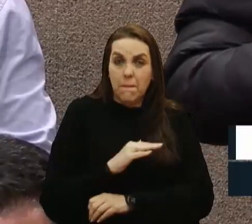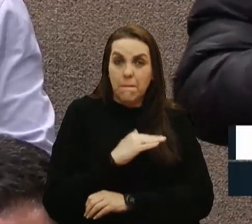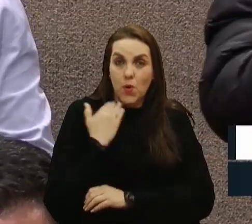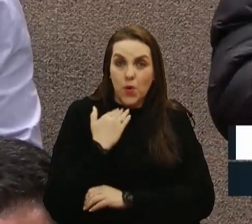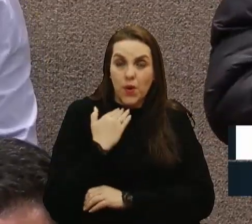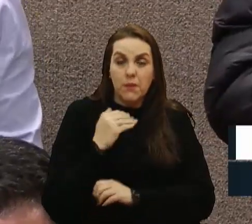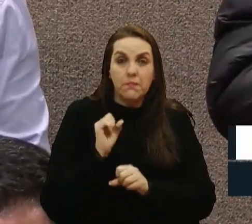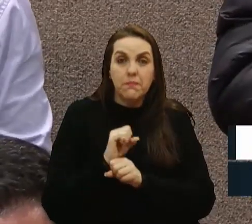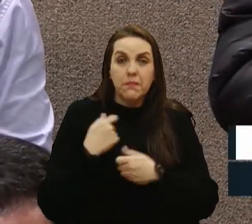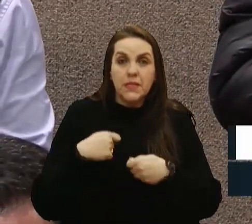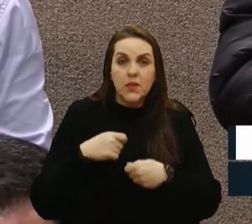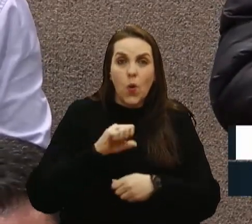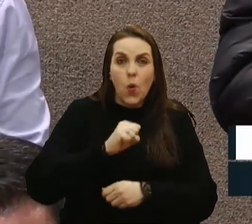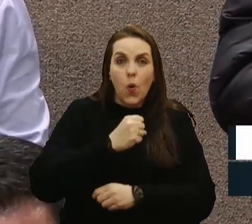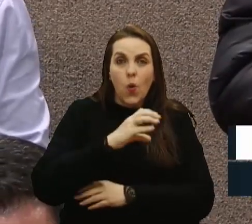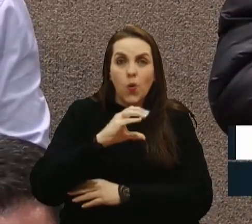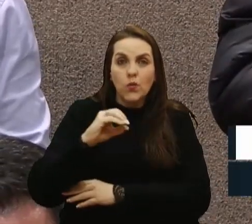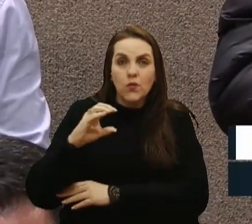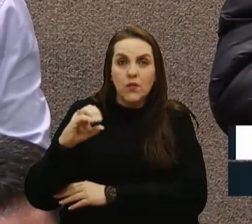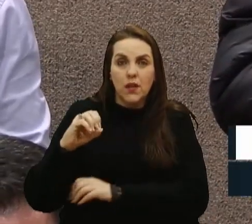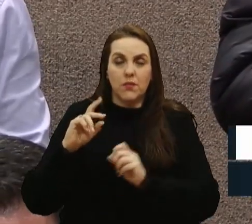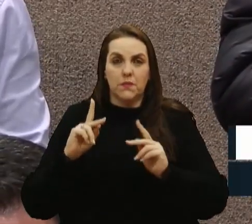perto de 800, secretário.